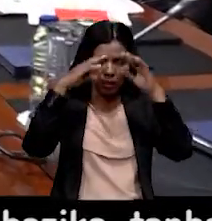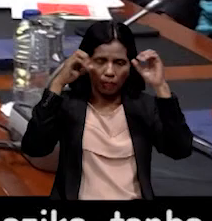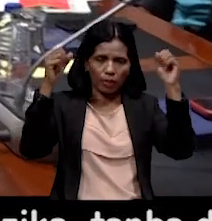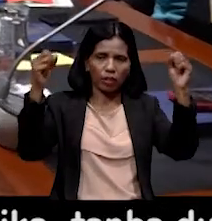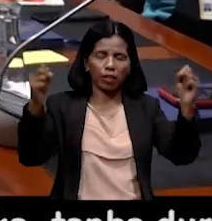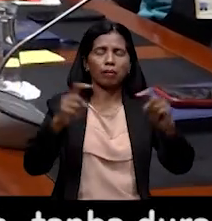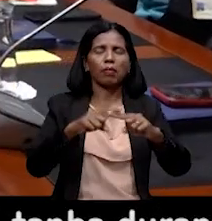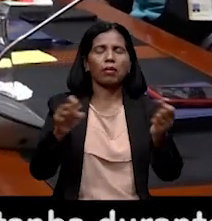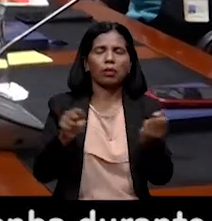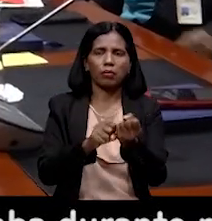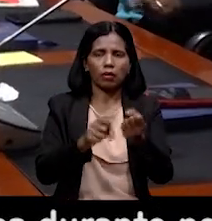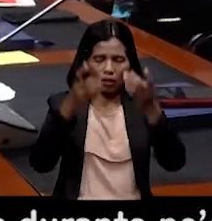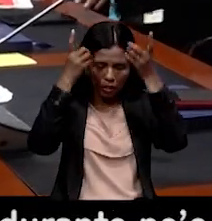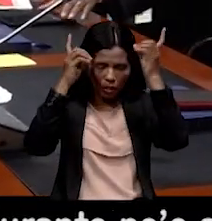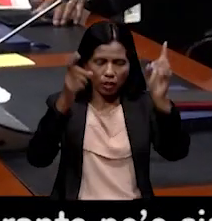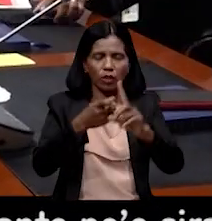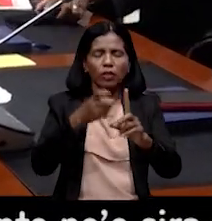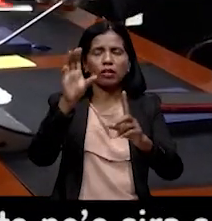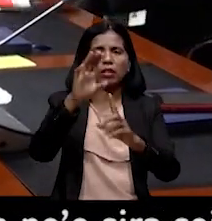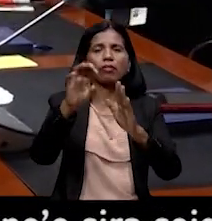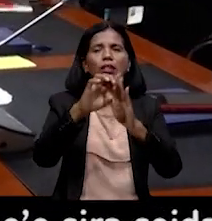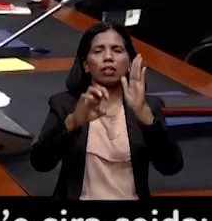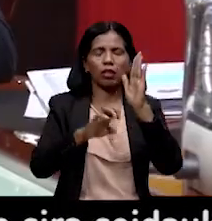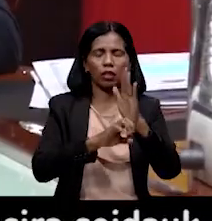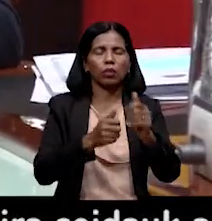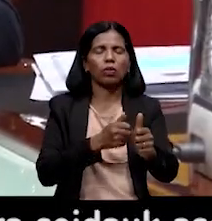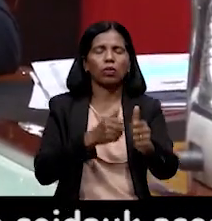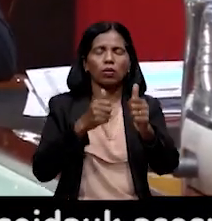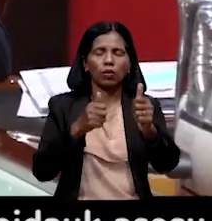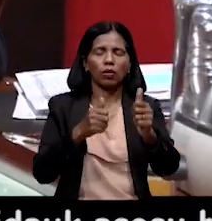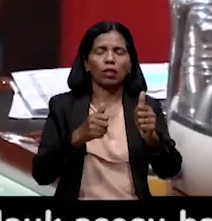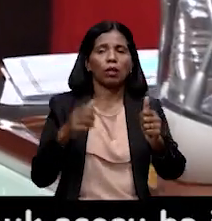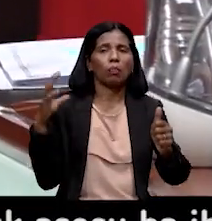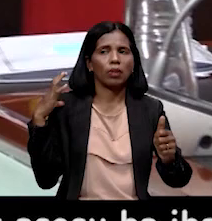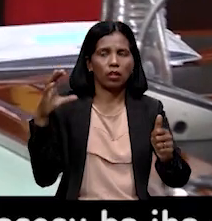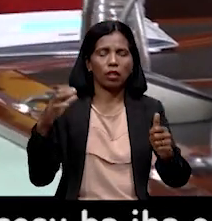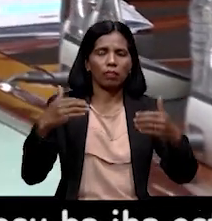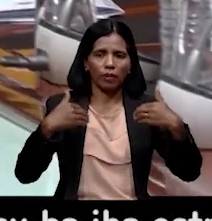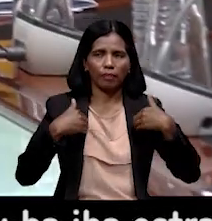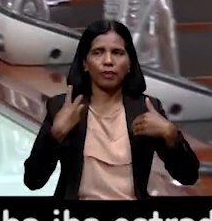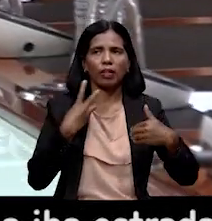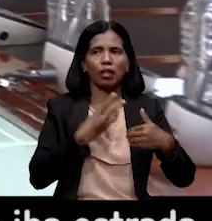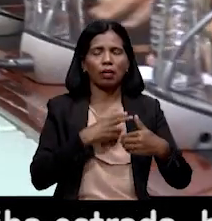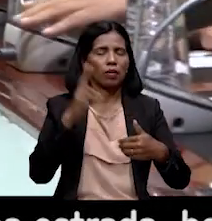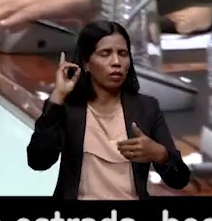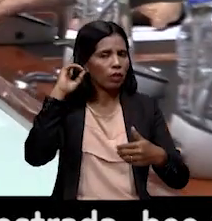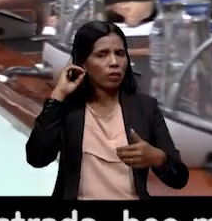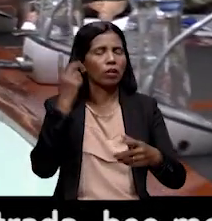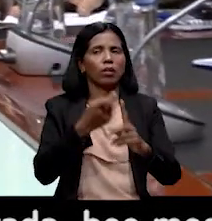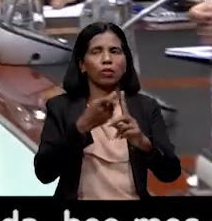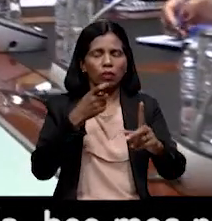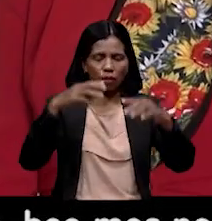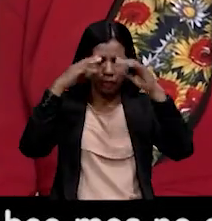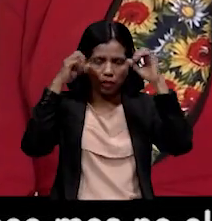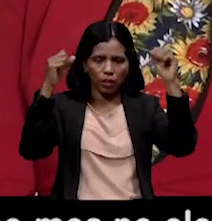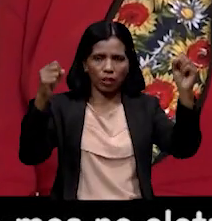de decisão chefe de Estado tuir competência na BIH. Ame Rona Tiana, informação sirap ne, o sir represe sua excelência Presidente da República